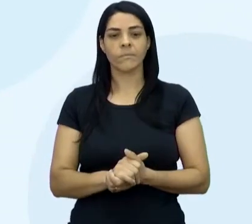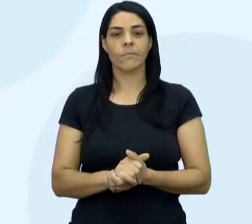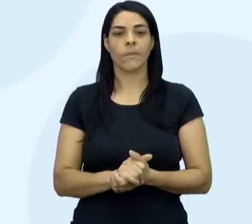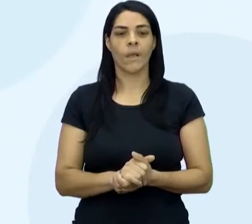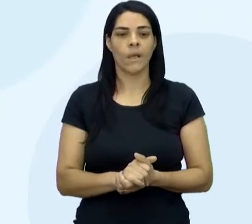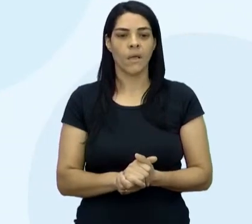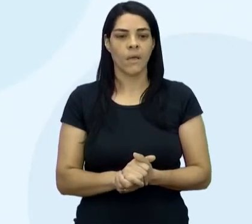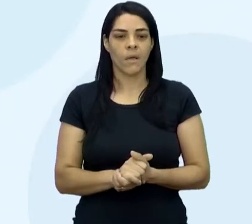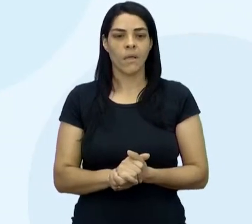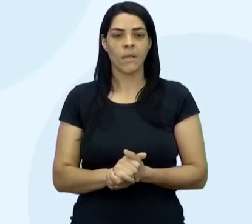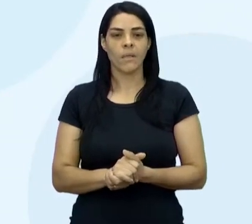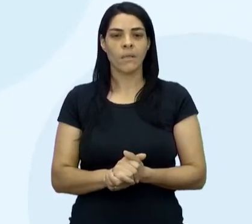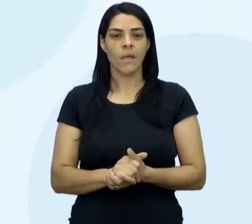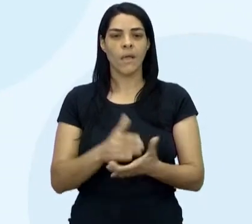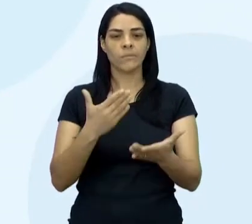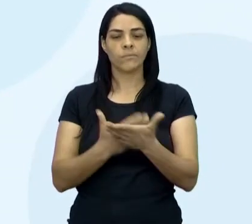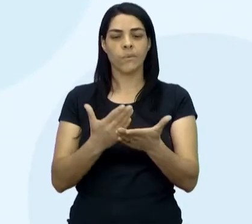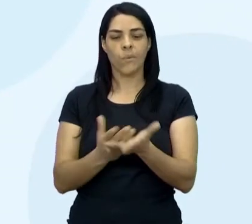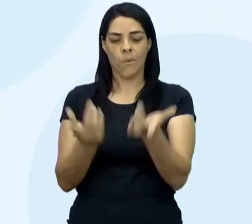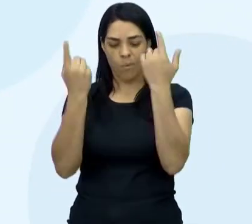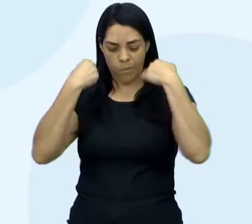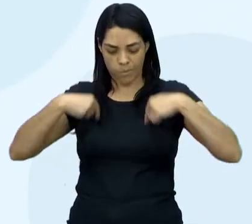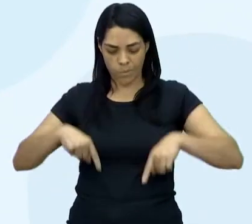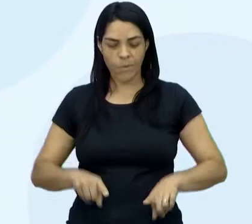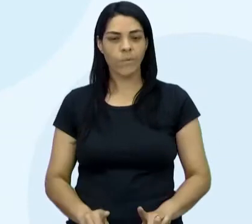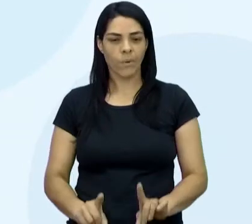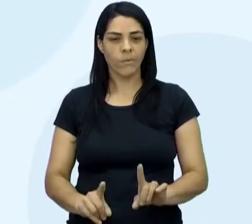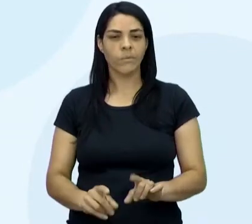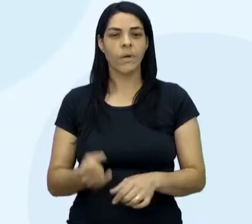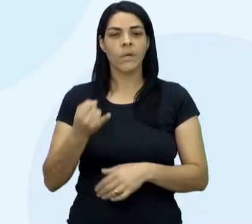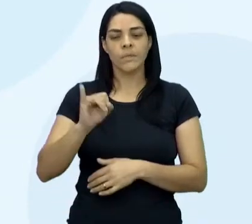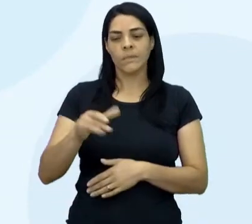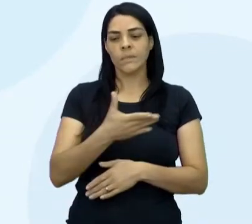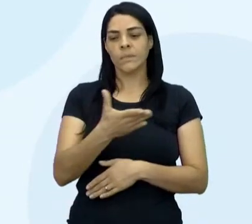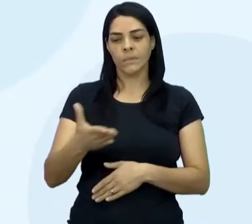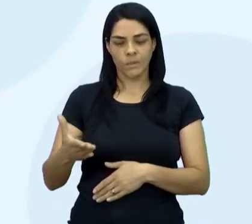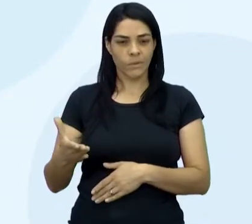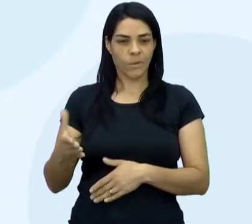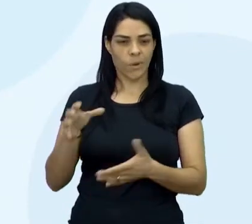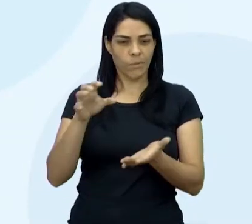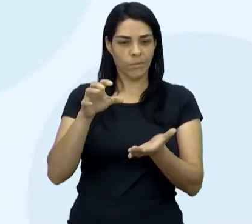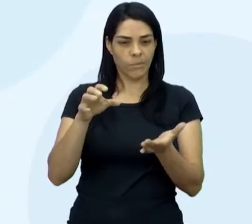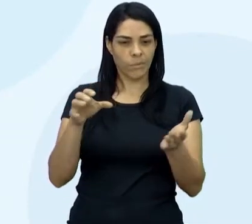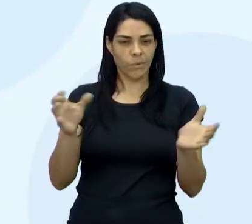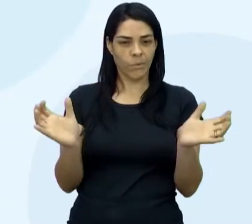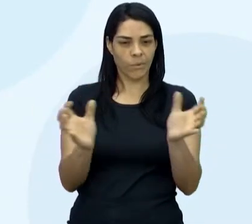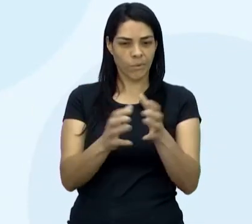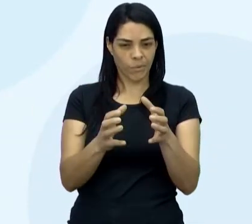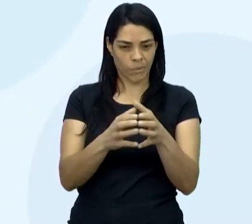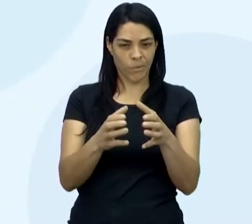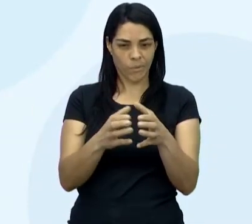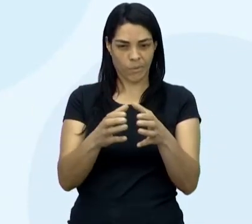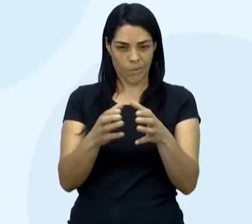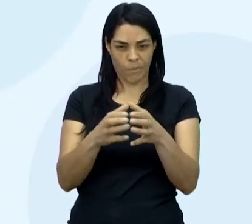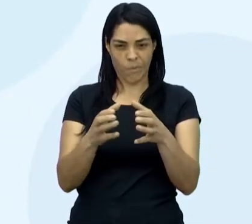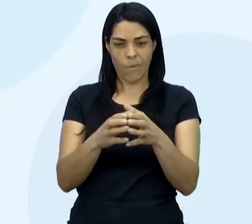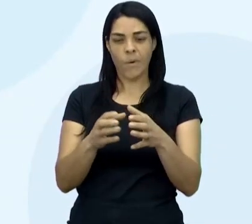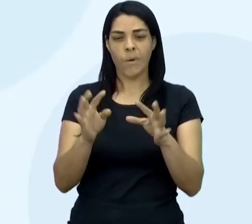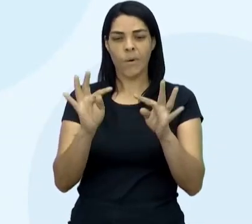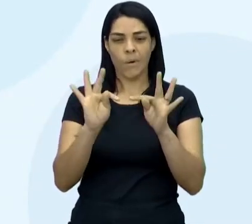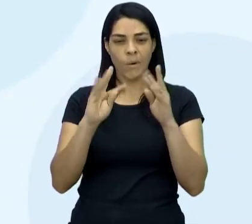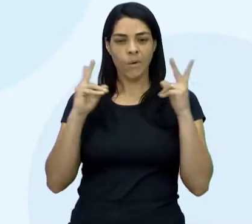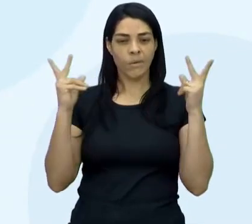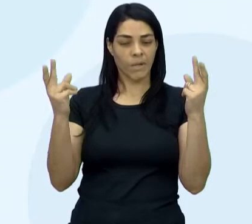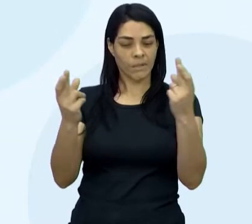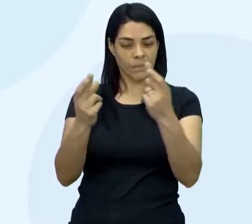a gente sabe que se a gente for pegar todas as tribos no Brasil por exemplo A grande maioria não era antropófago era uma parte dela e uma